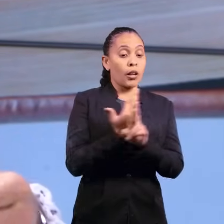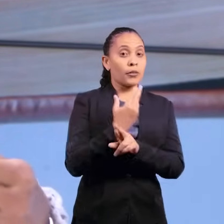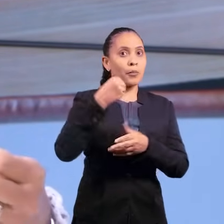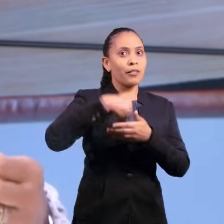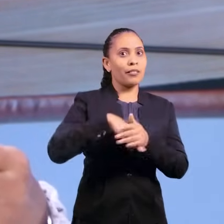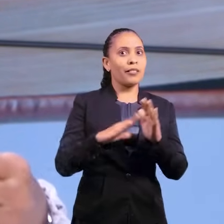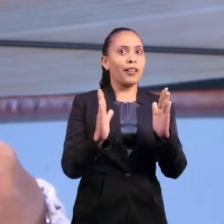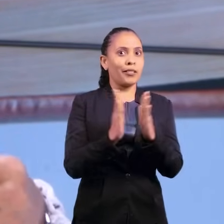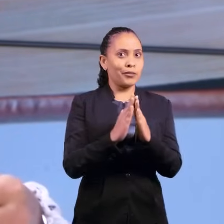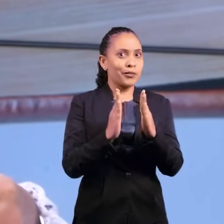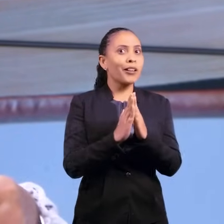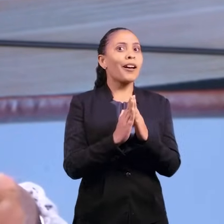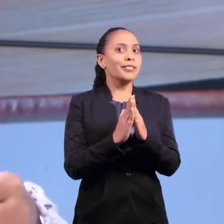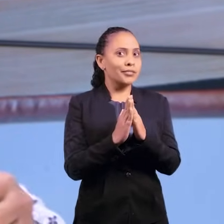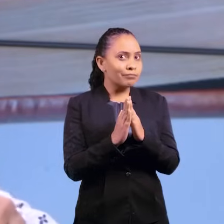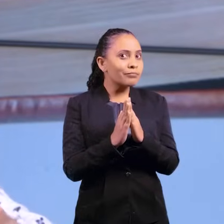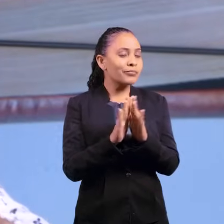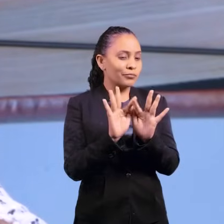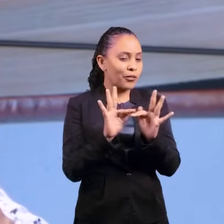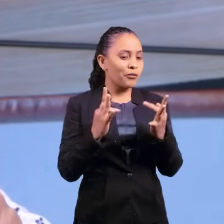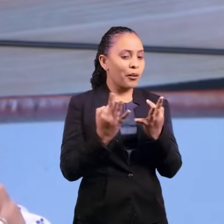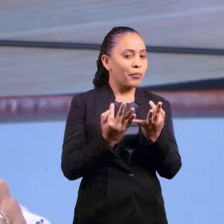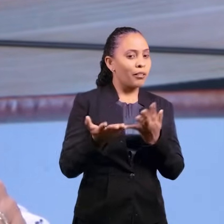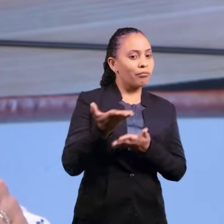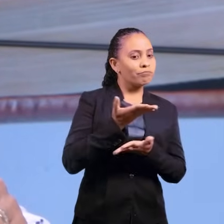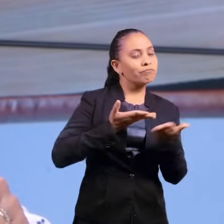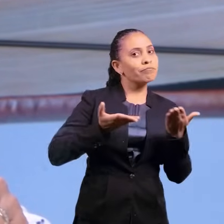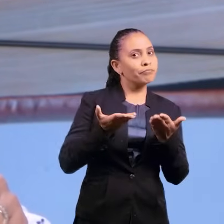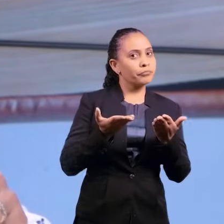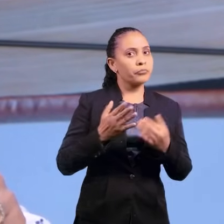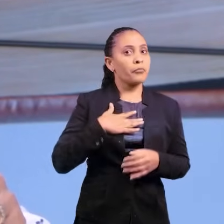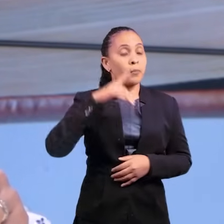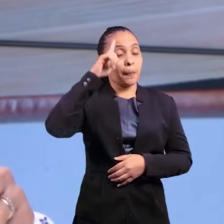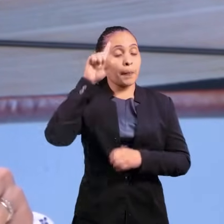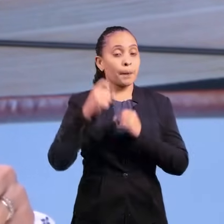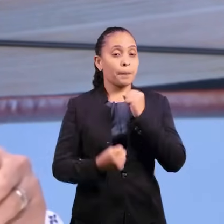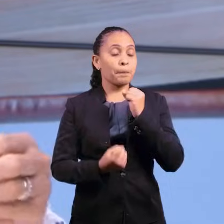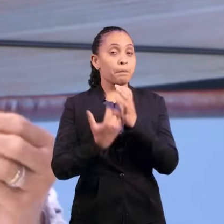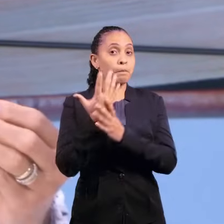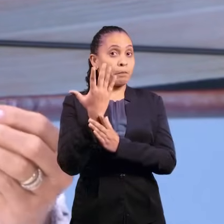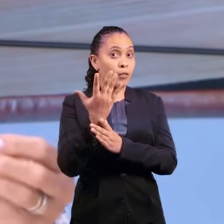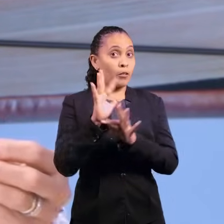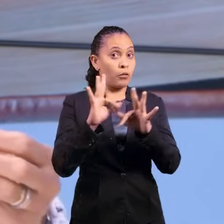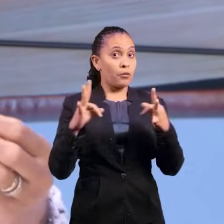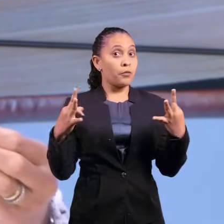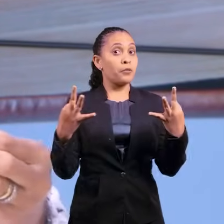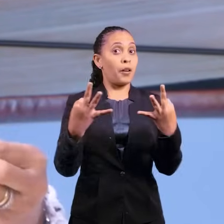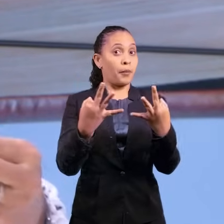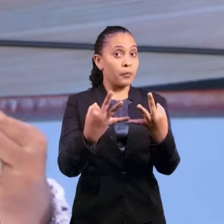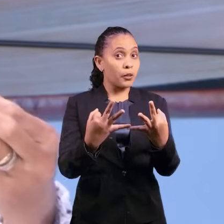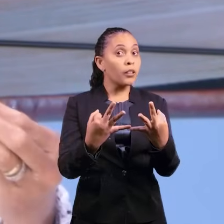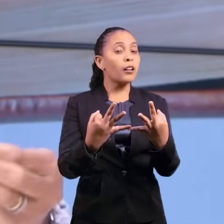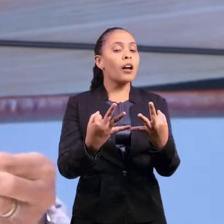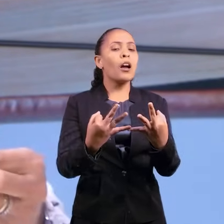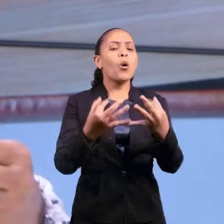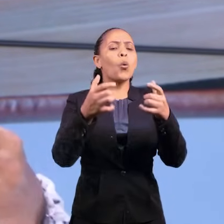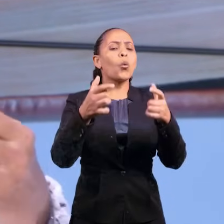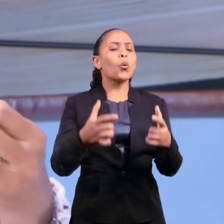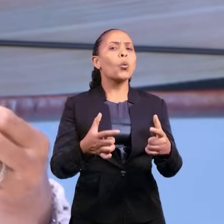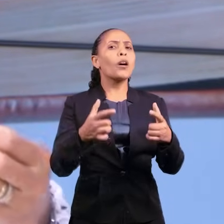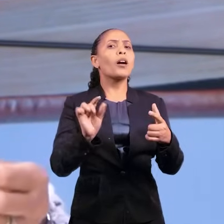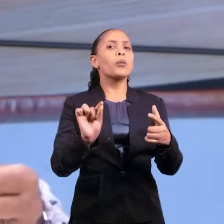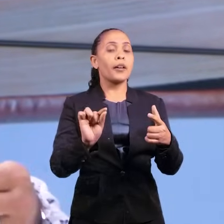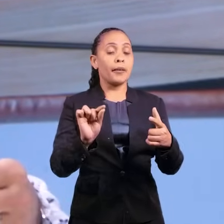lar. Nós precisamos, Deus quando criou o nosso lar, Deus criou o nosso lar para ser um lugar de paz,